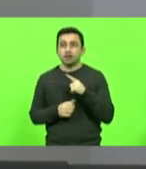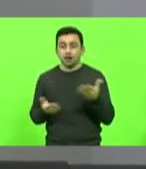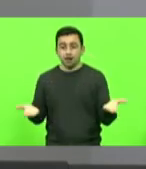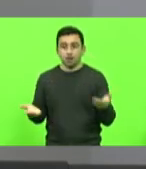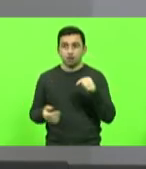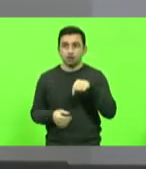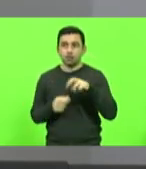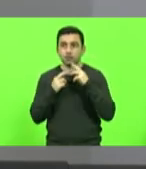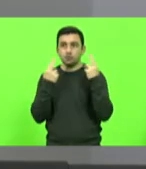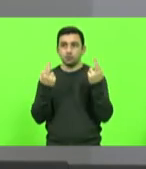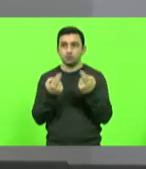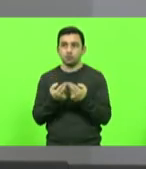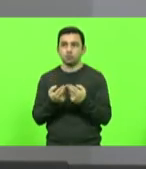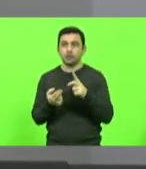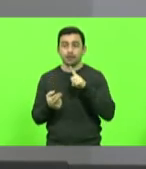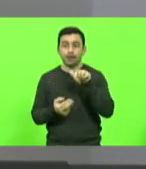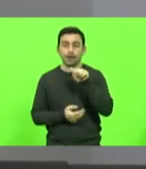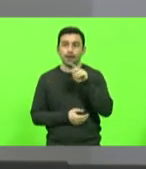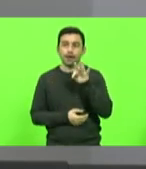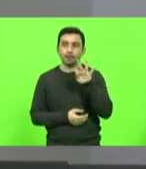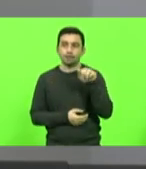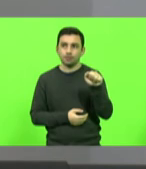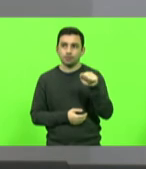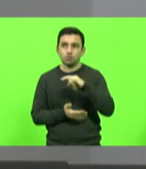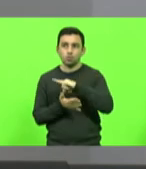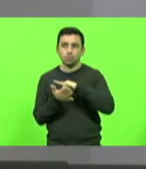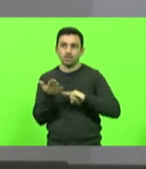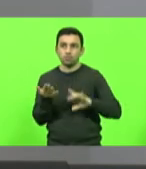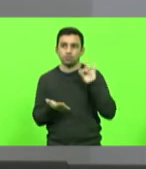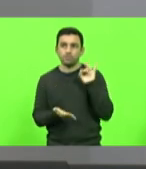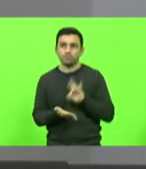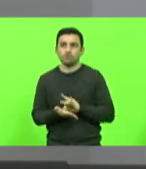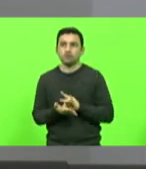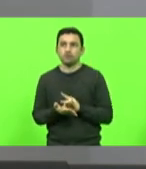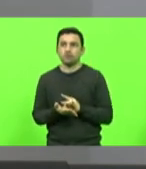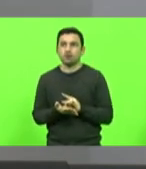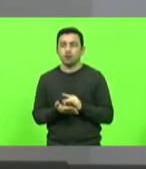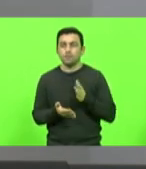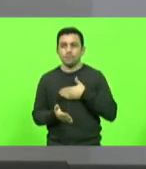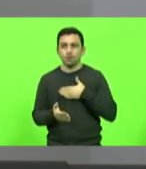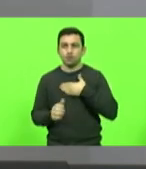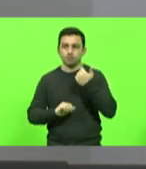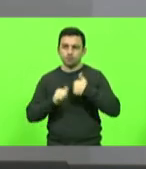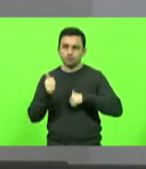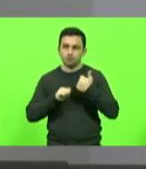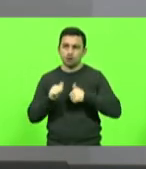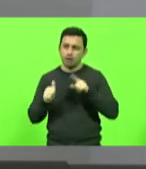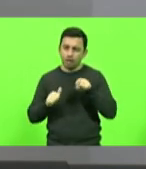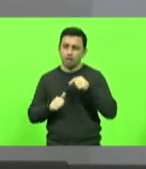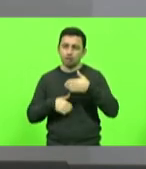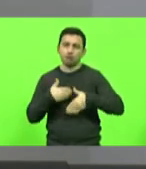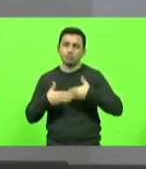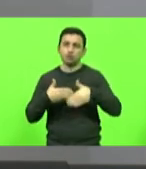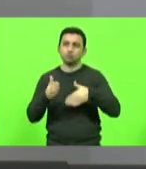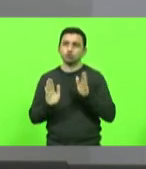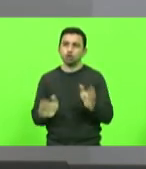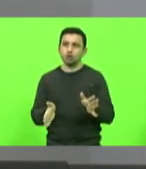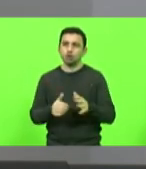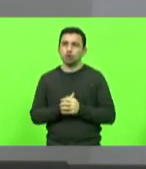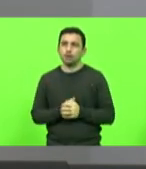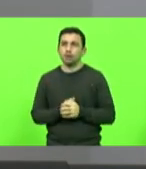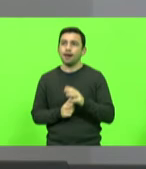audiência já produz uma ata, um documento oficial, que na minha avaliação já é um encaminhamento. Esta